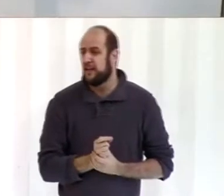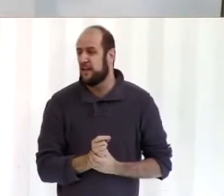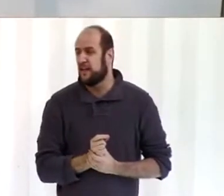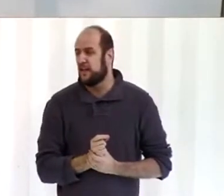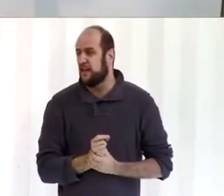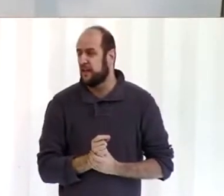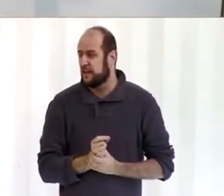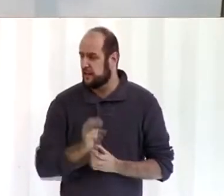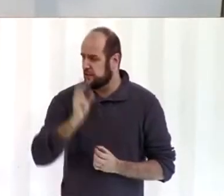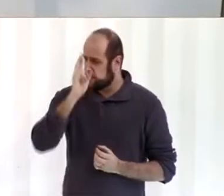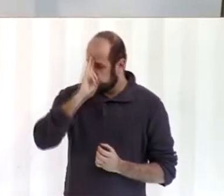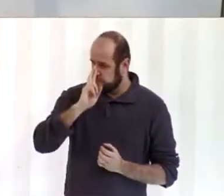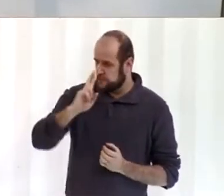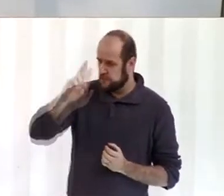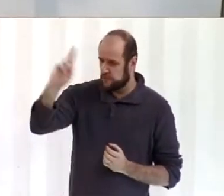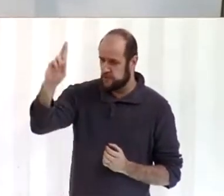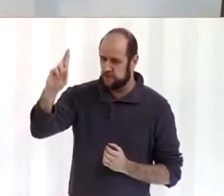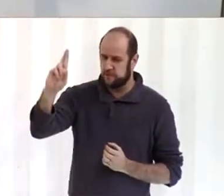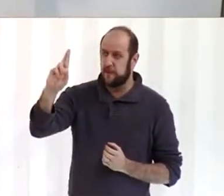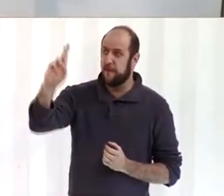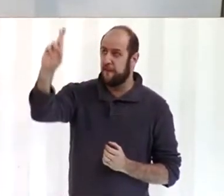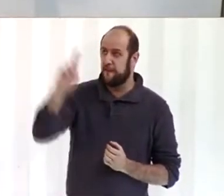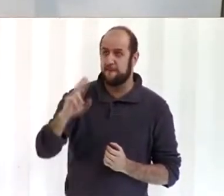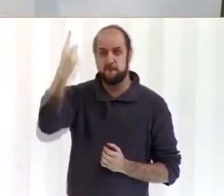o Senhor agora é a minha única solução.